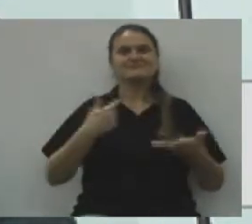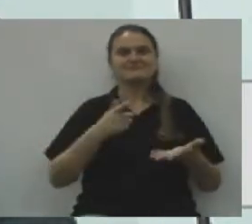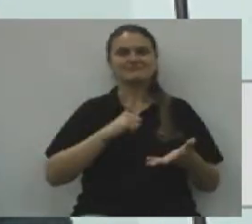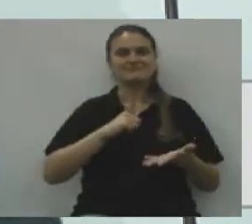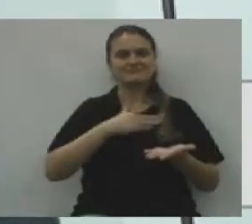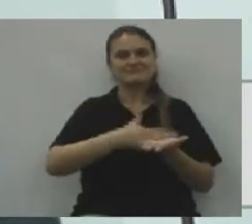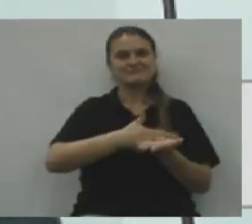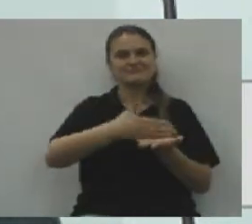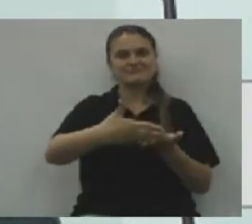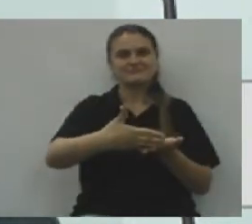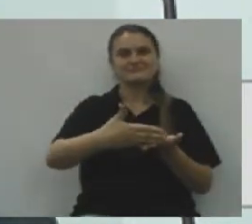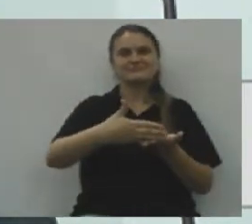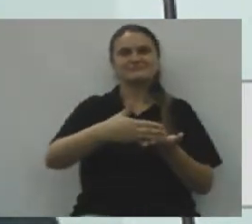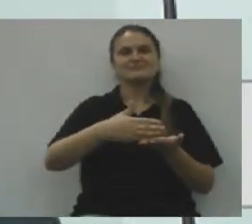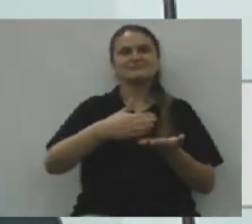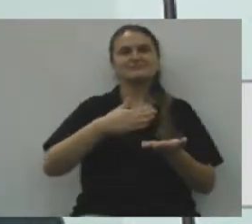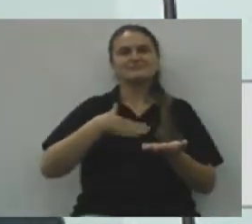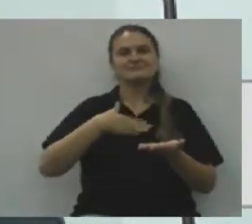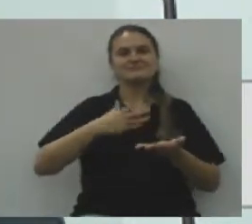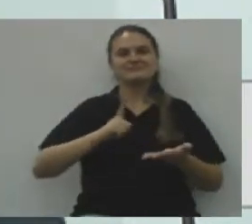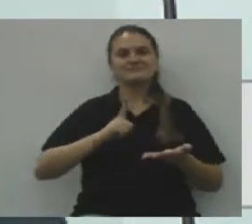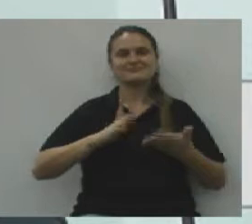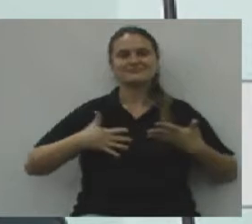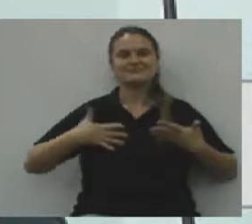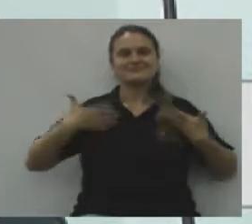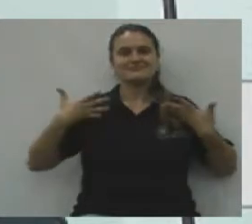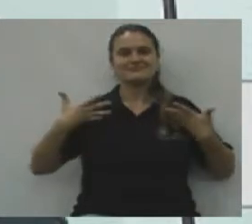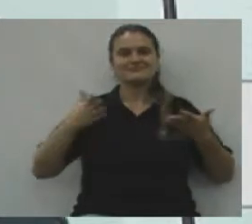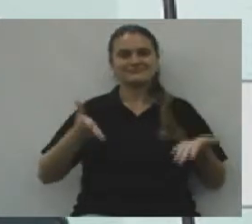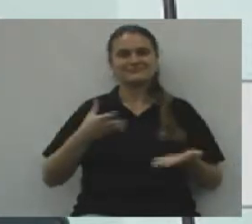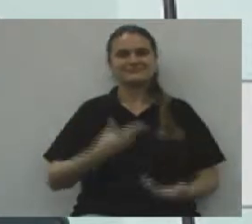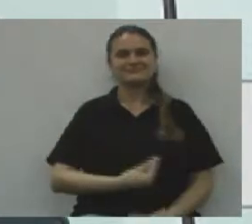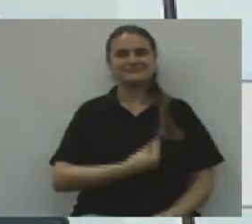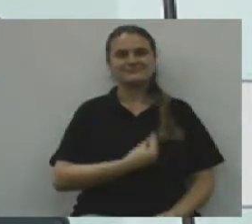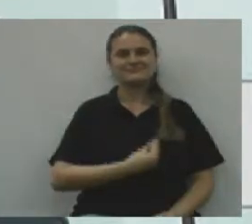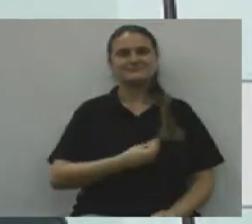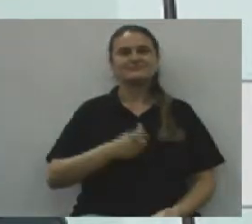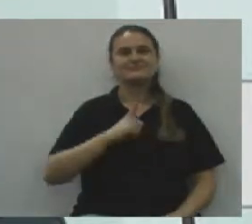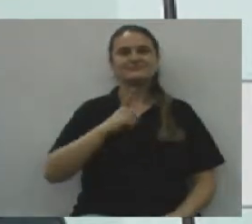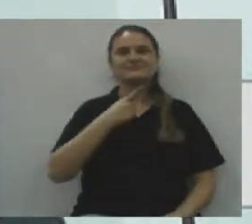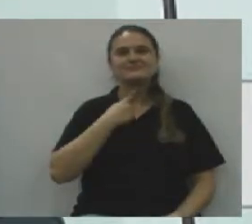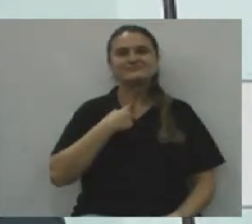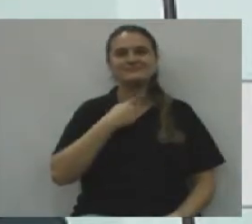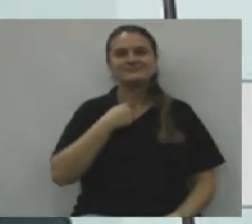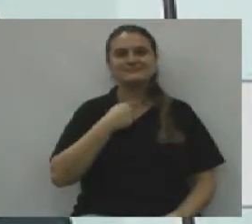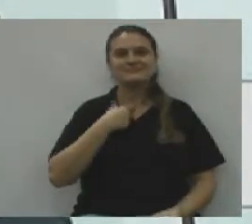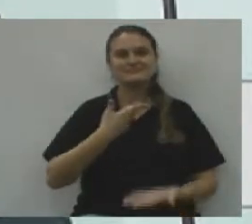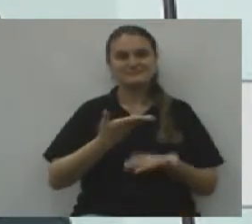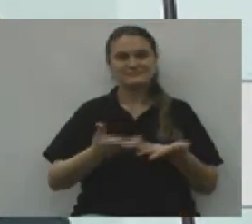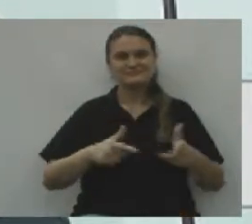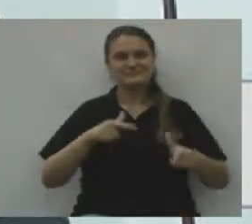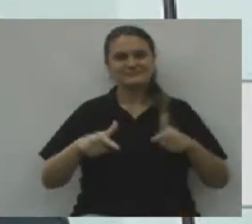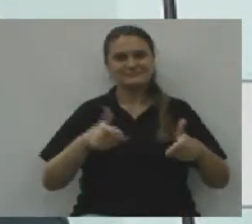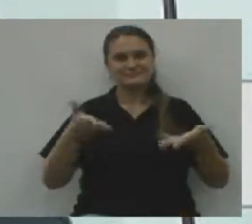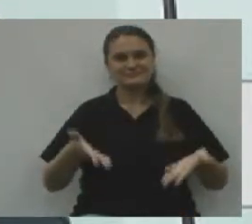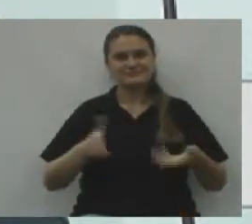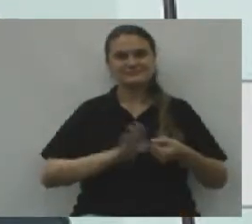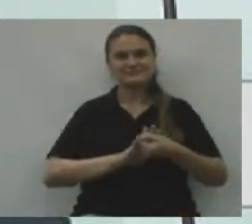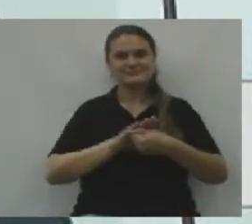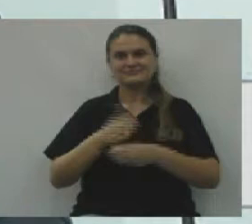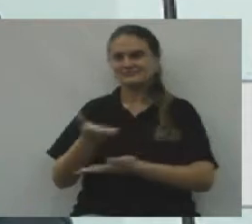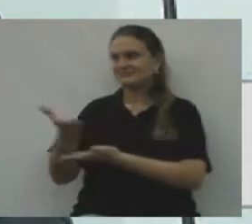aqui inicialmente a minha grande alegria de estar aqui e desejo aí que os trabalhos desta noite aí